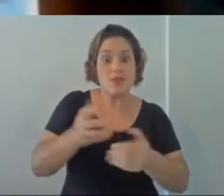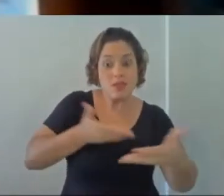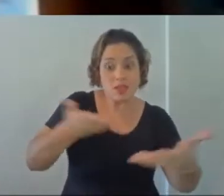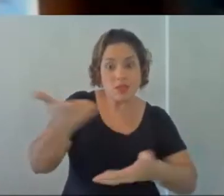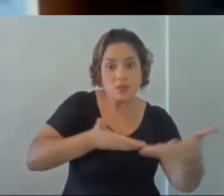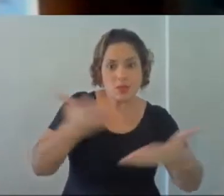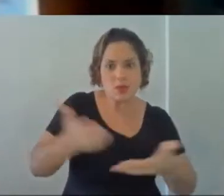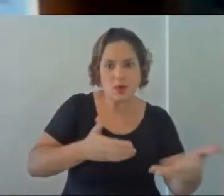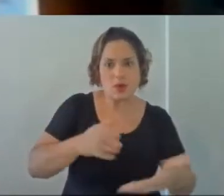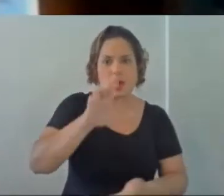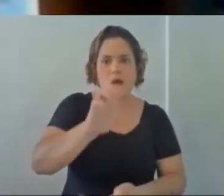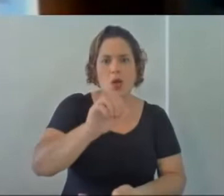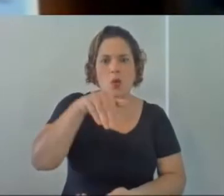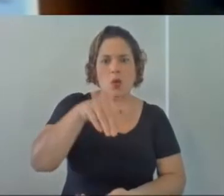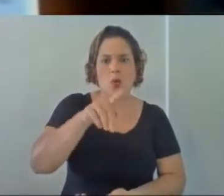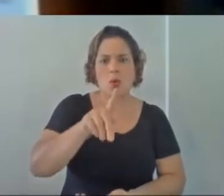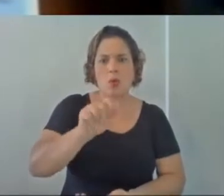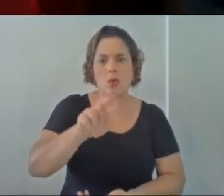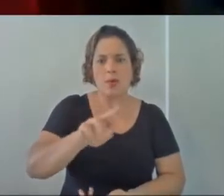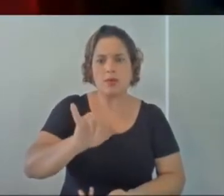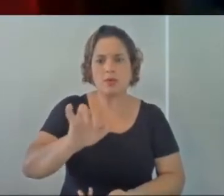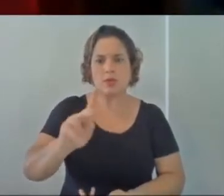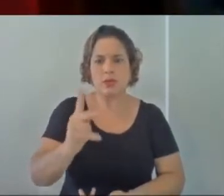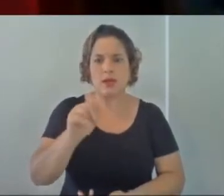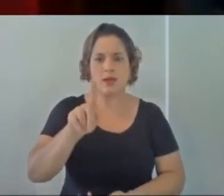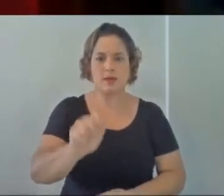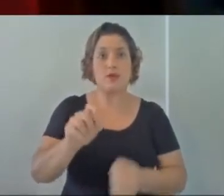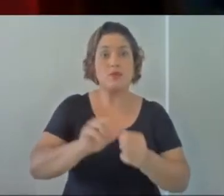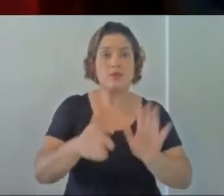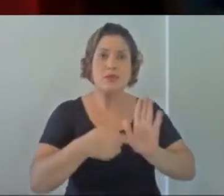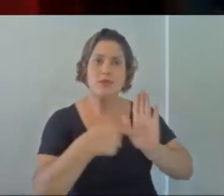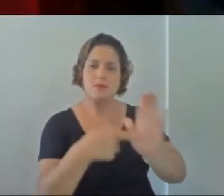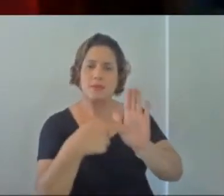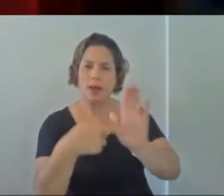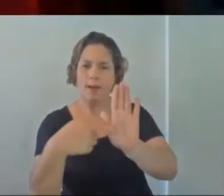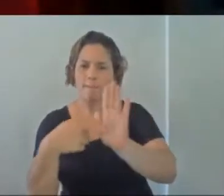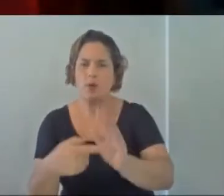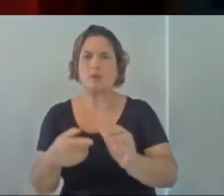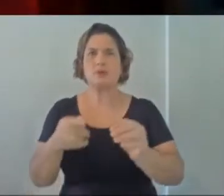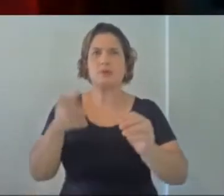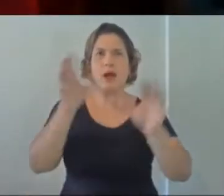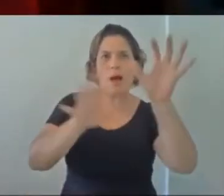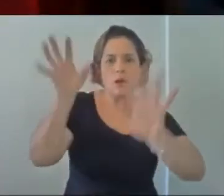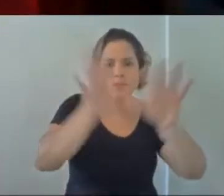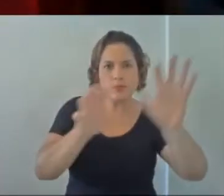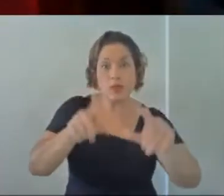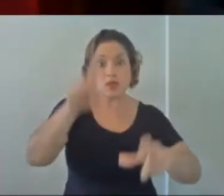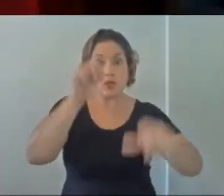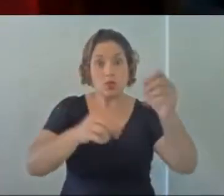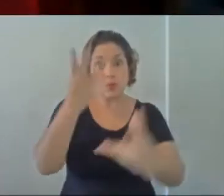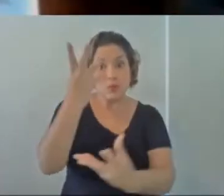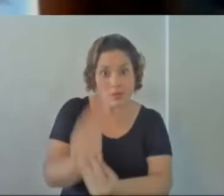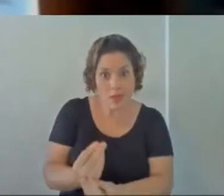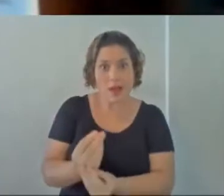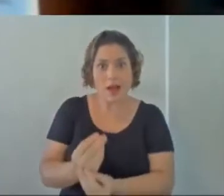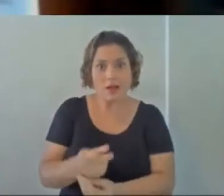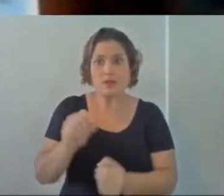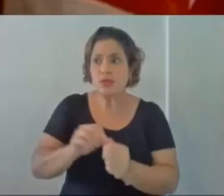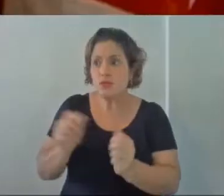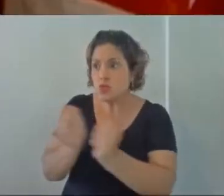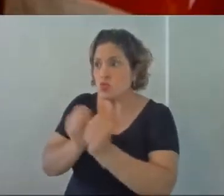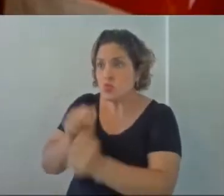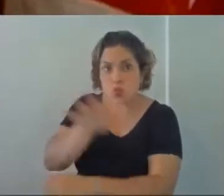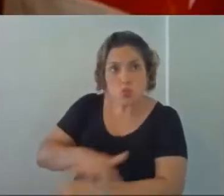É uma curadoria em que o curador compartilha a expografia, a montagem e a própria seleção das obras com os